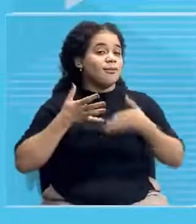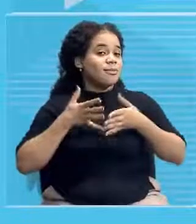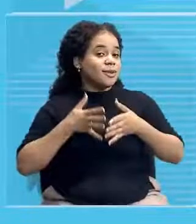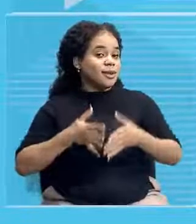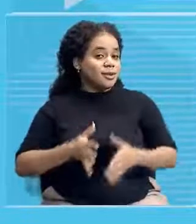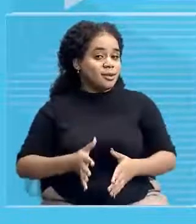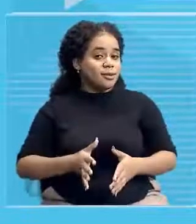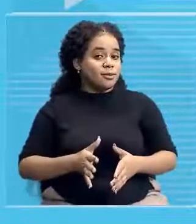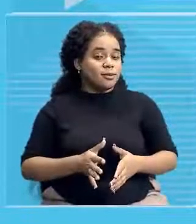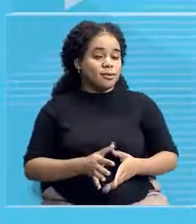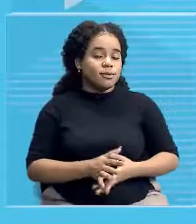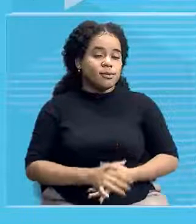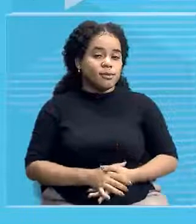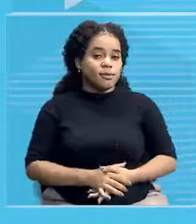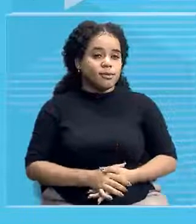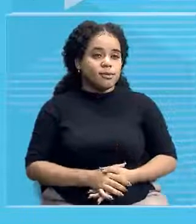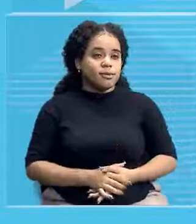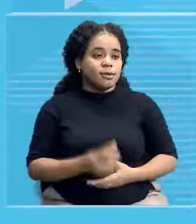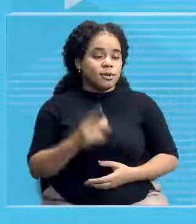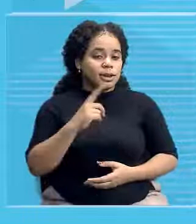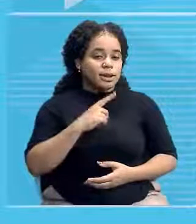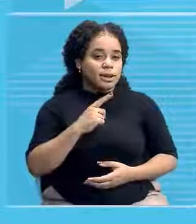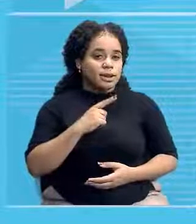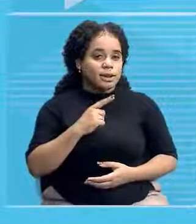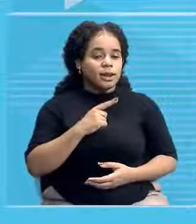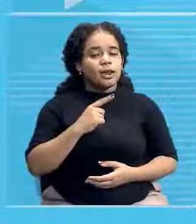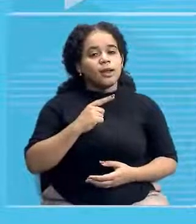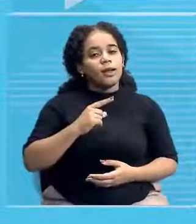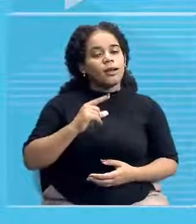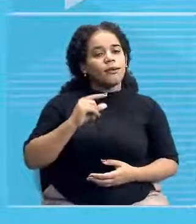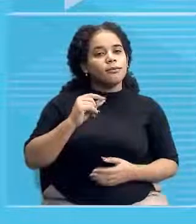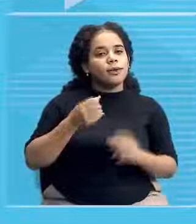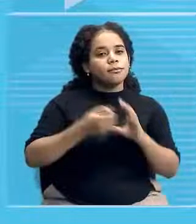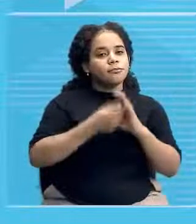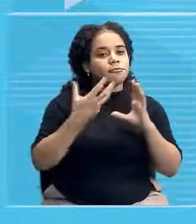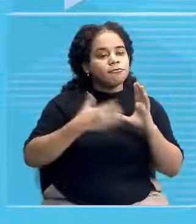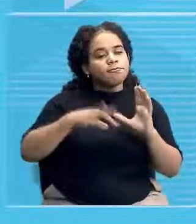nasceu com uma genitália